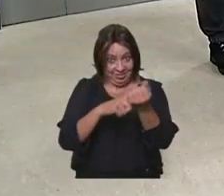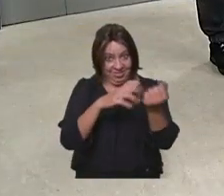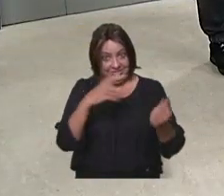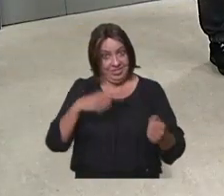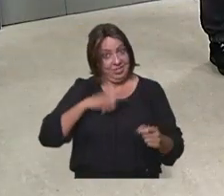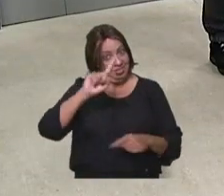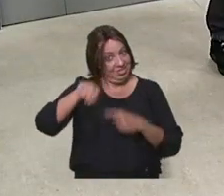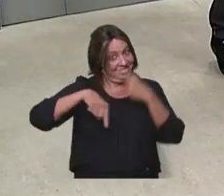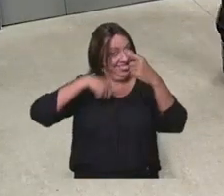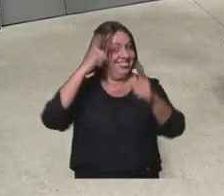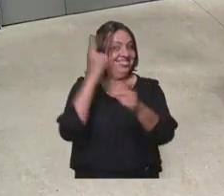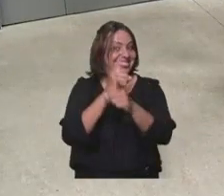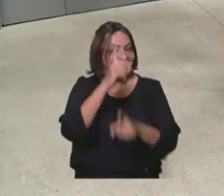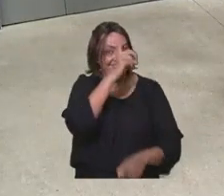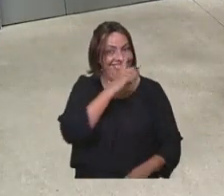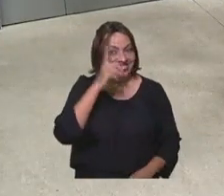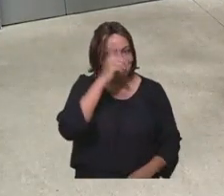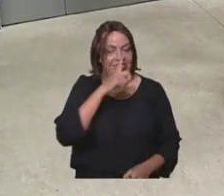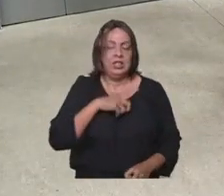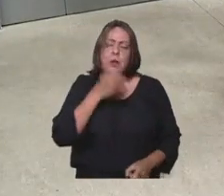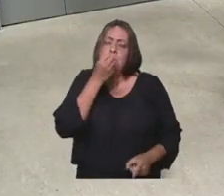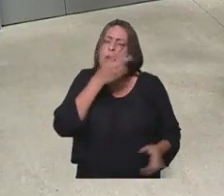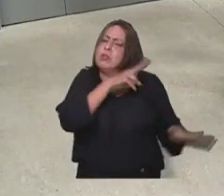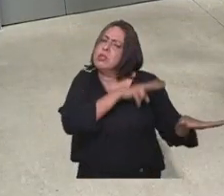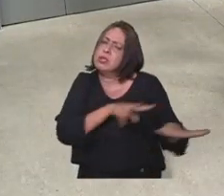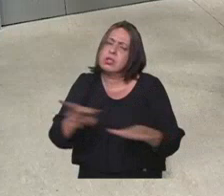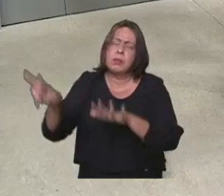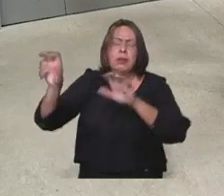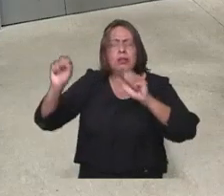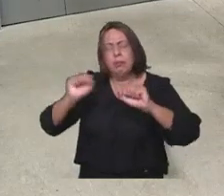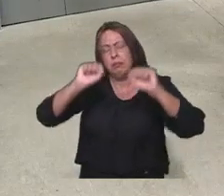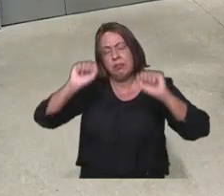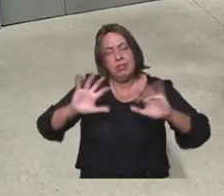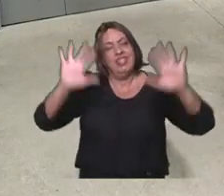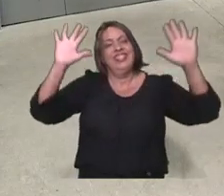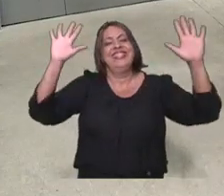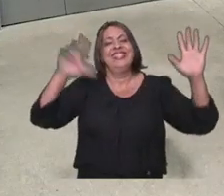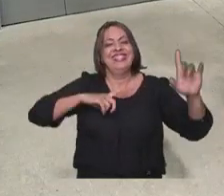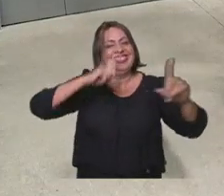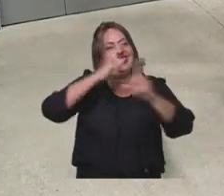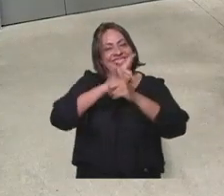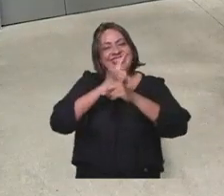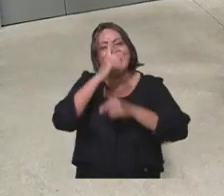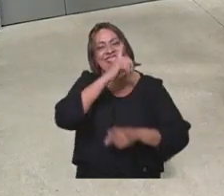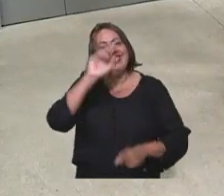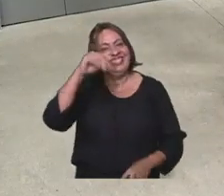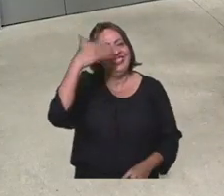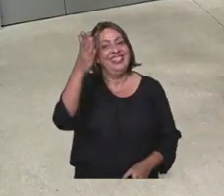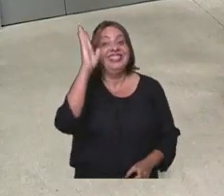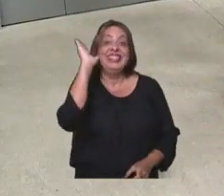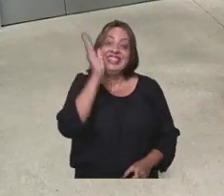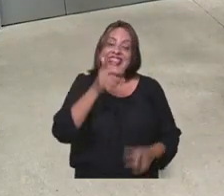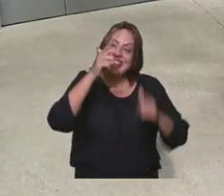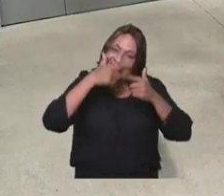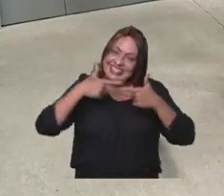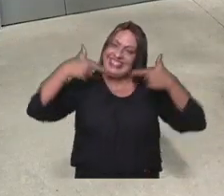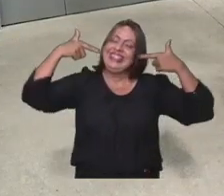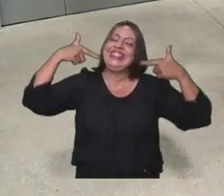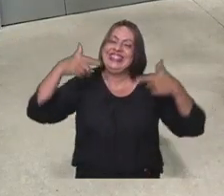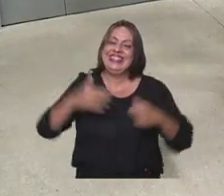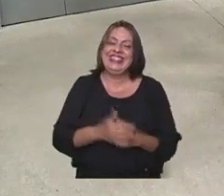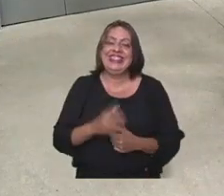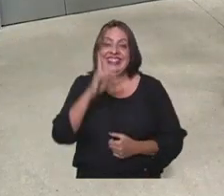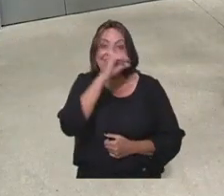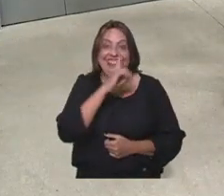gente volta a se encontrar no próximo domingo. Tenham todos uma semana maravilhosa. A gente quer esse encontro domingo que vem e você já com um sorrisão no rosto,